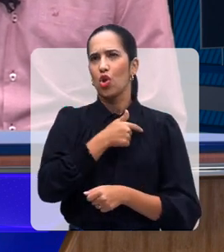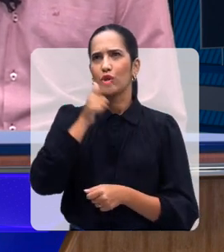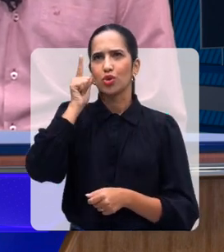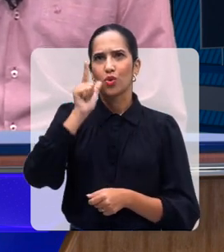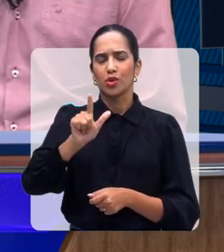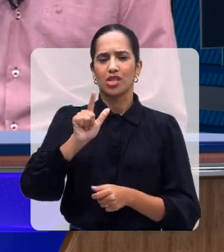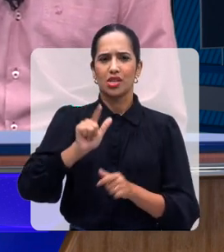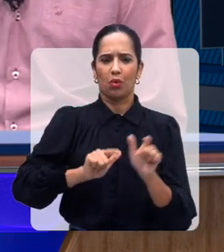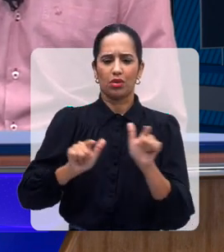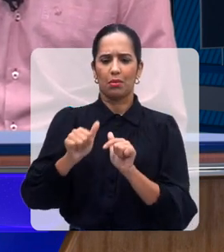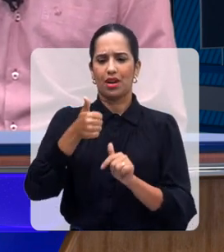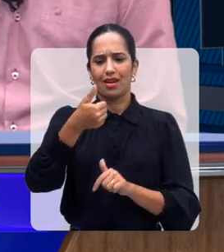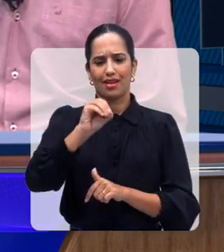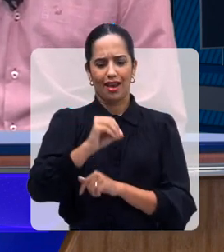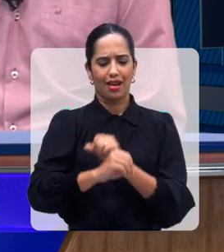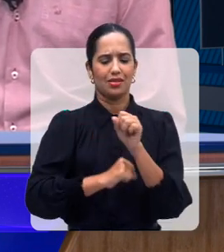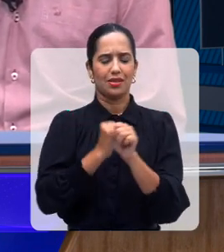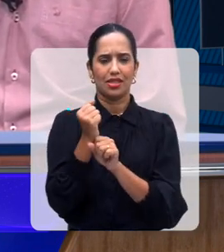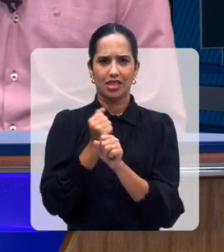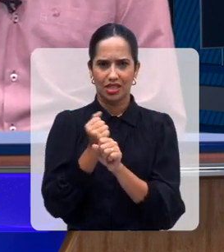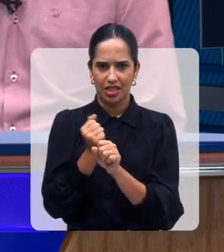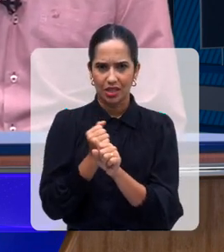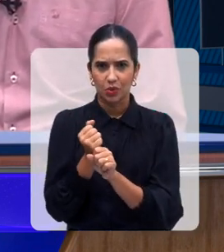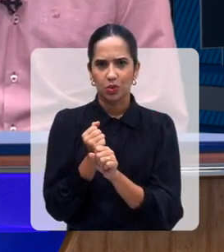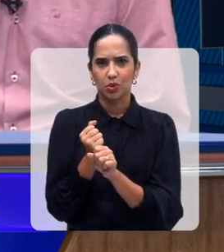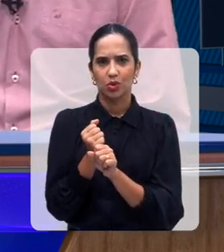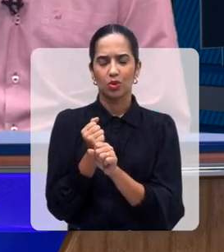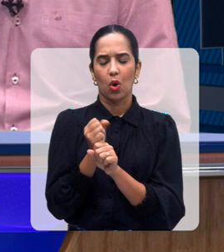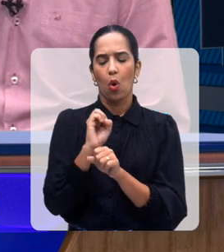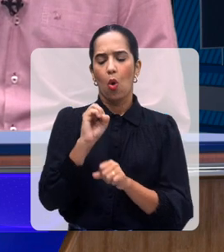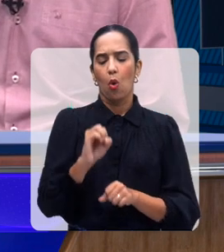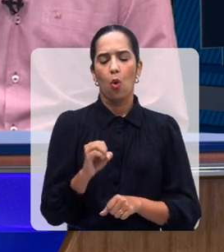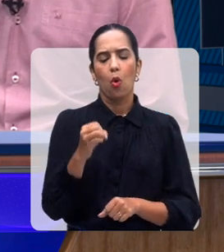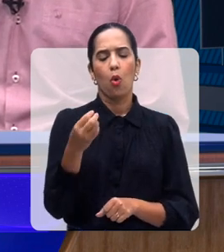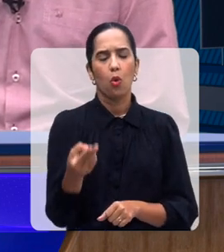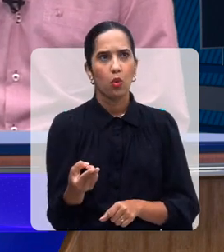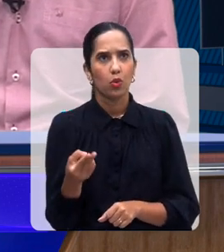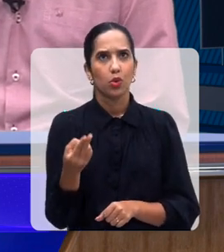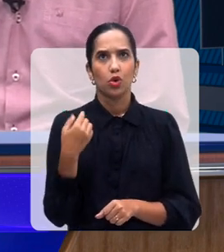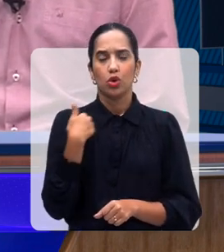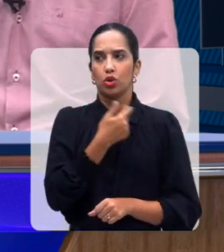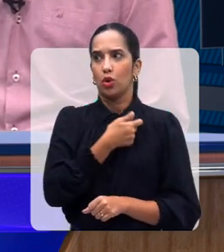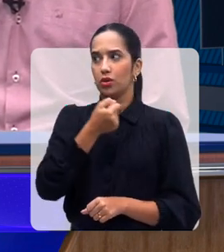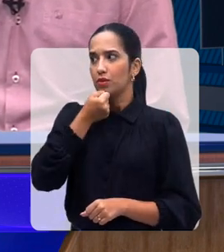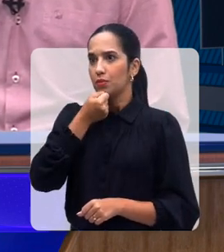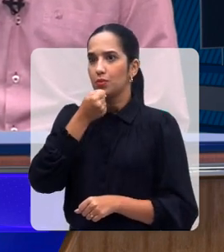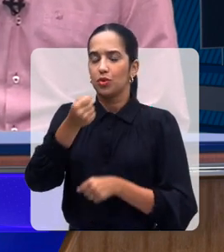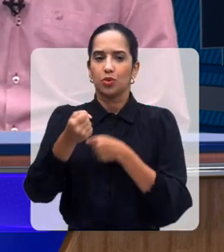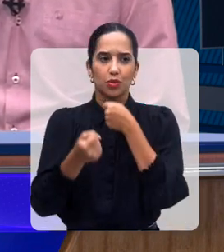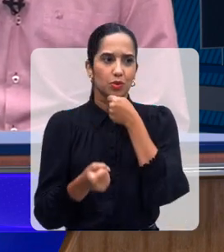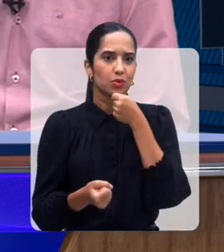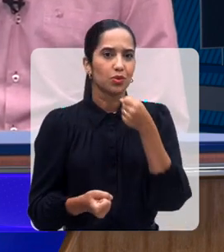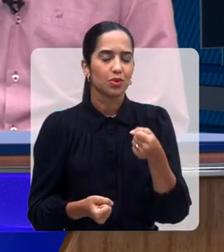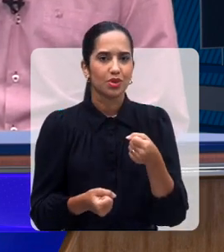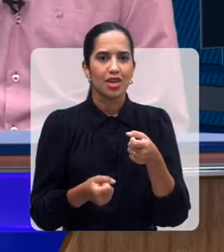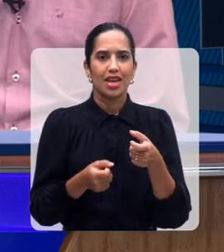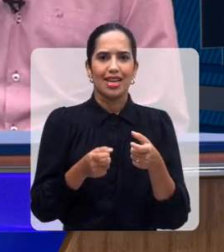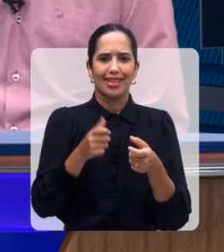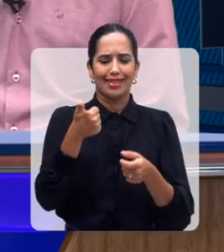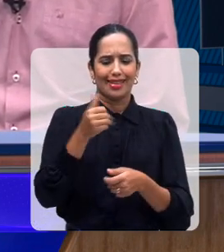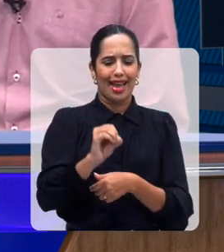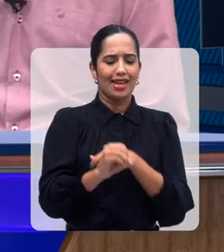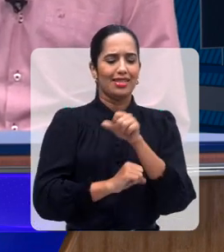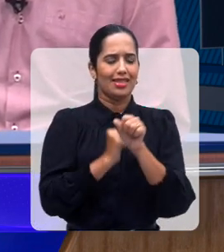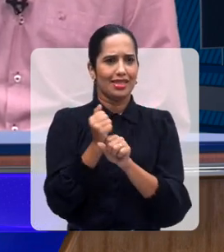programa durante 10 anos, ou nós não seríamos apresentadores ou apresentador de um